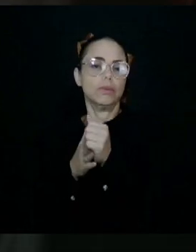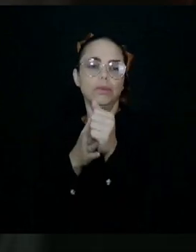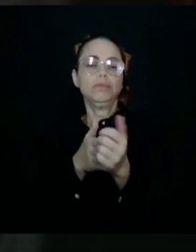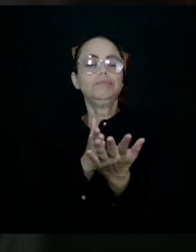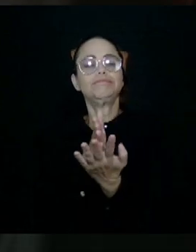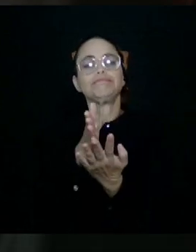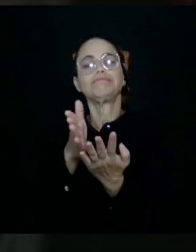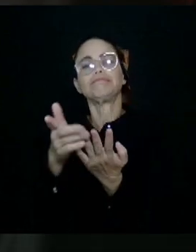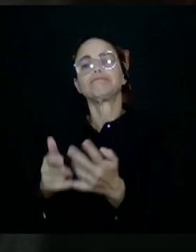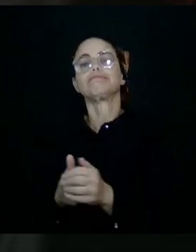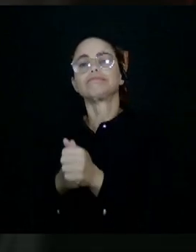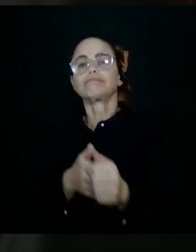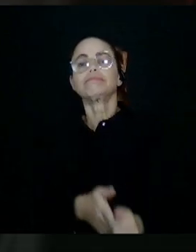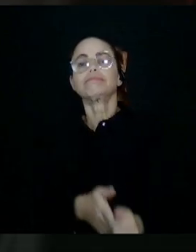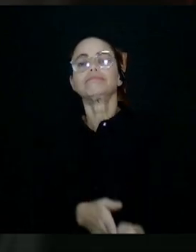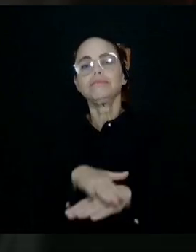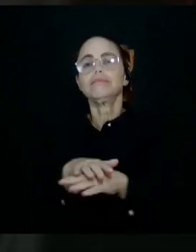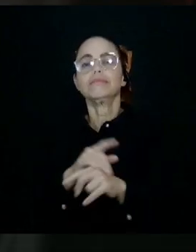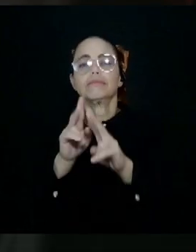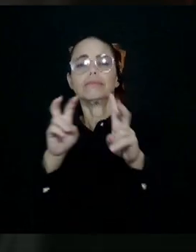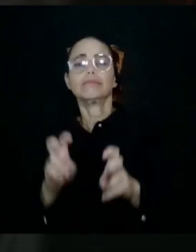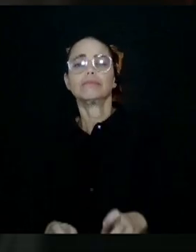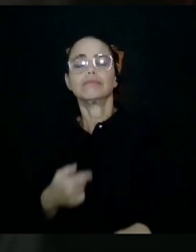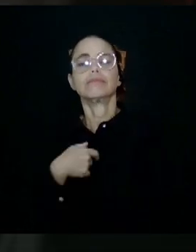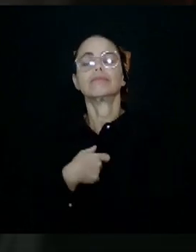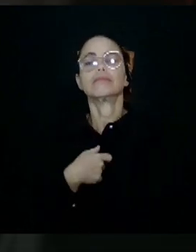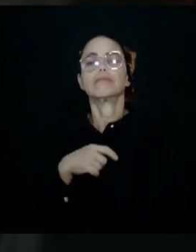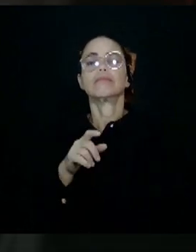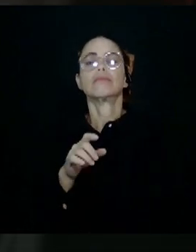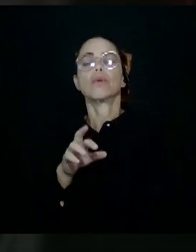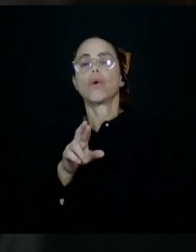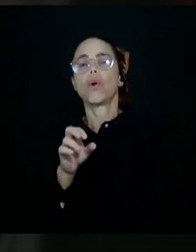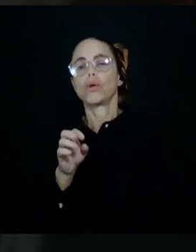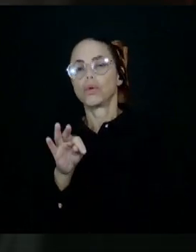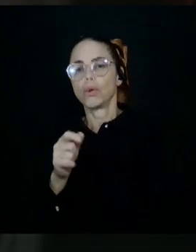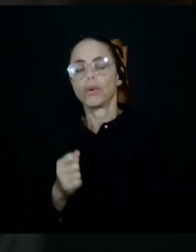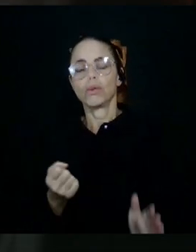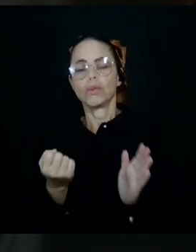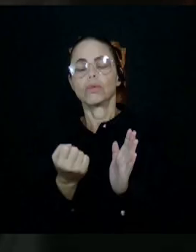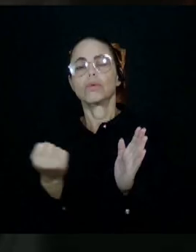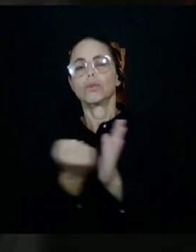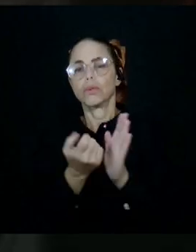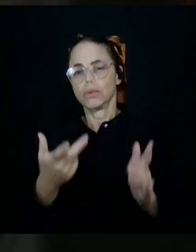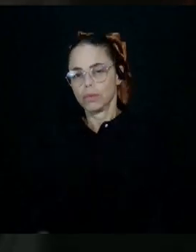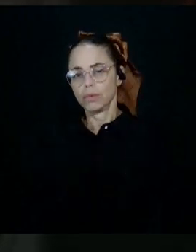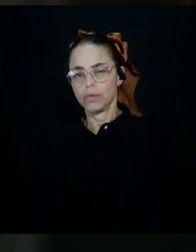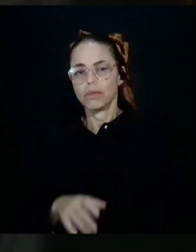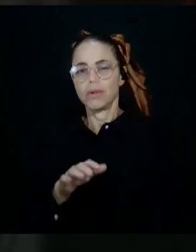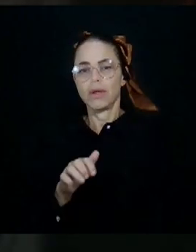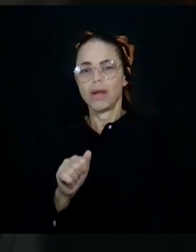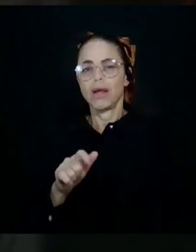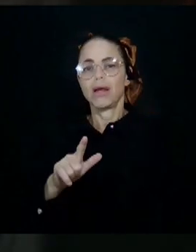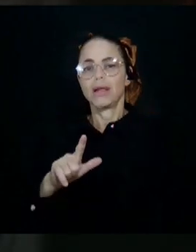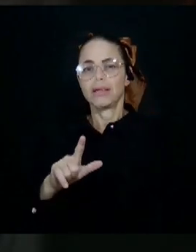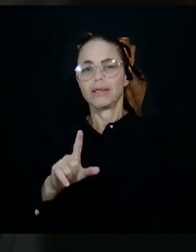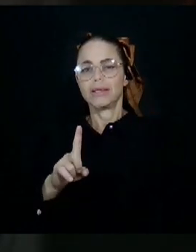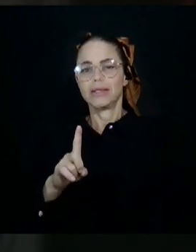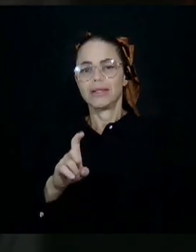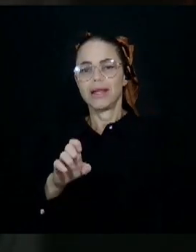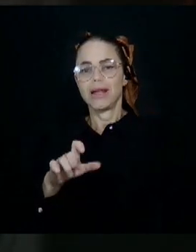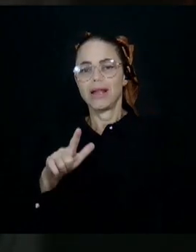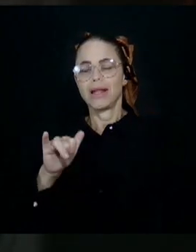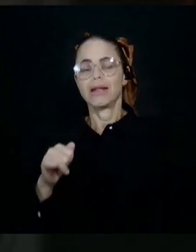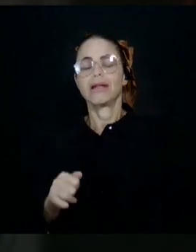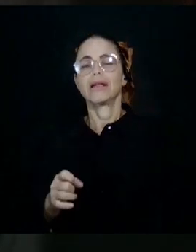sobre rótulos femininos, a gente recebe aqui no estúdio a psicóloga Adele Feltrin, especialista em saúde da mulher e vai falar